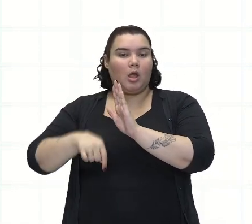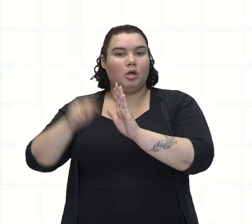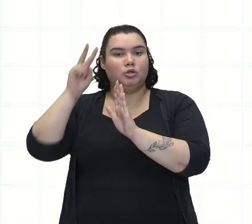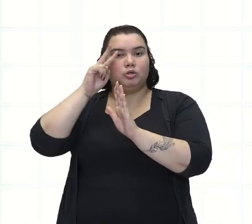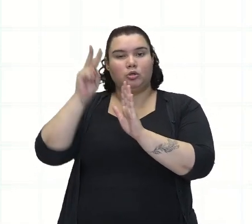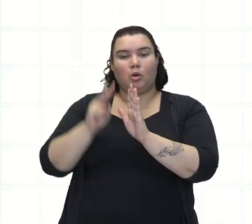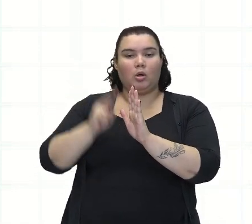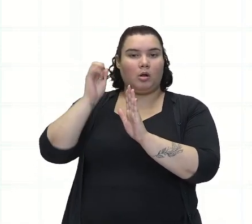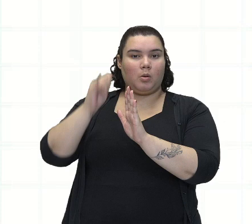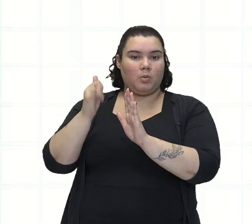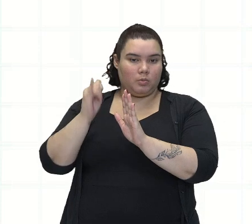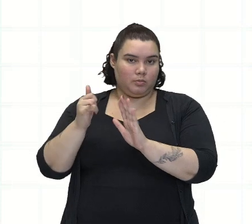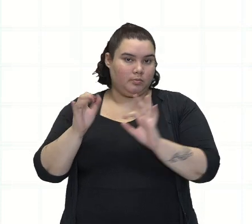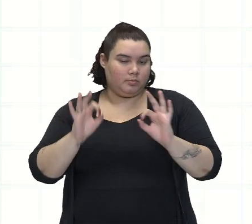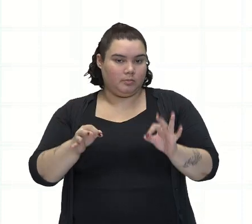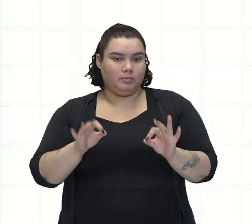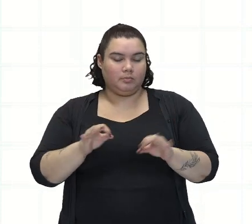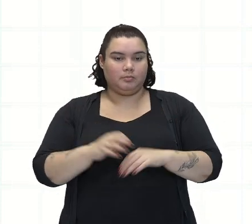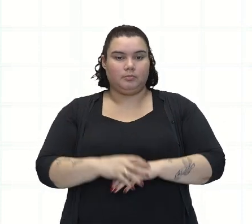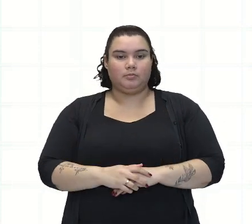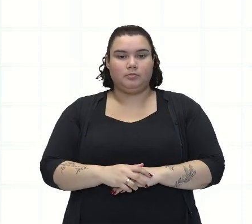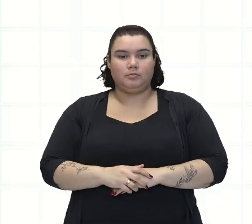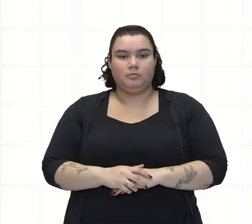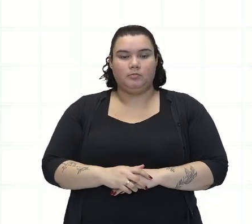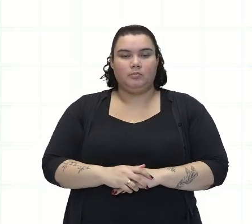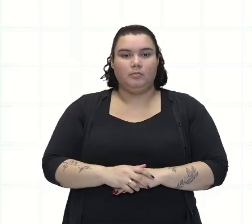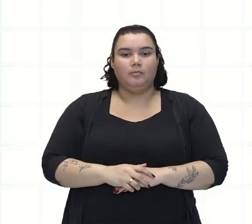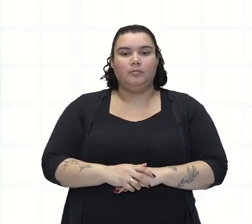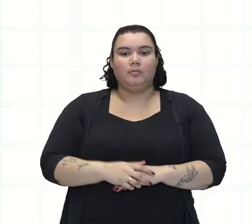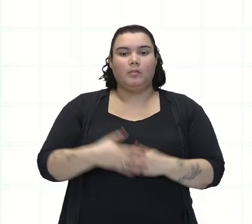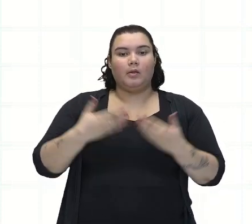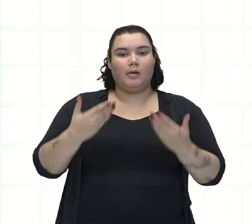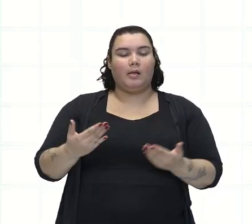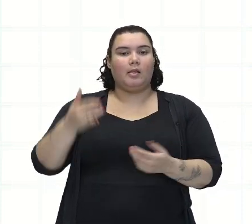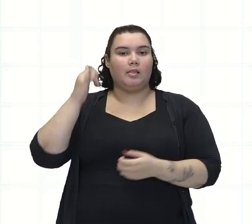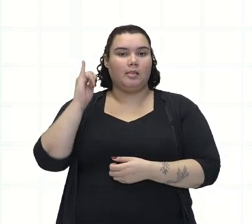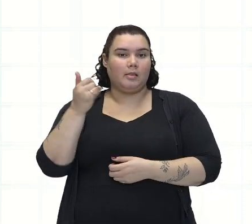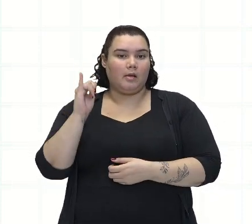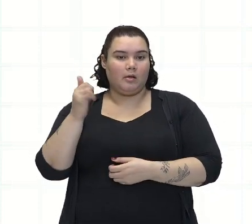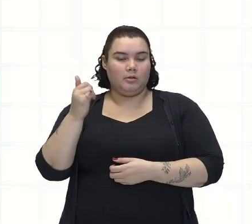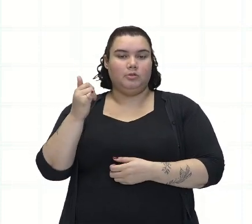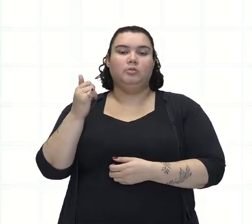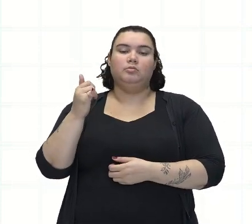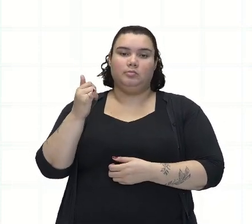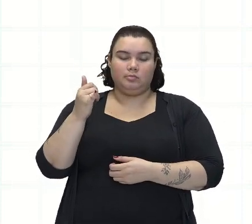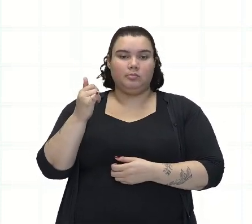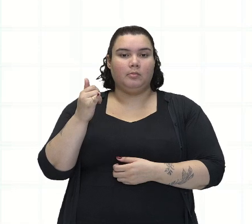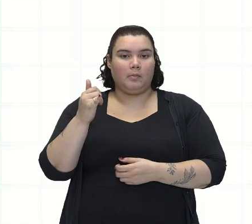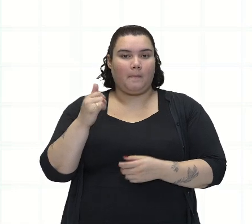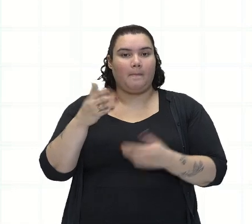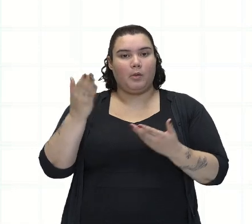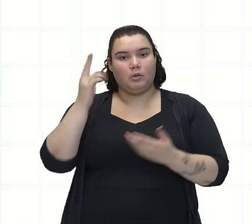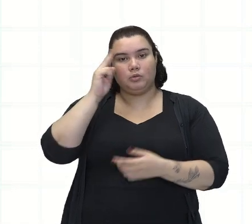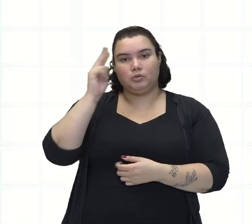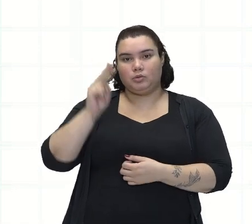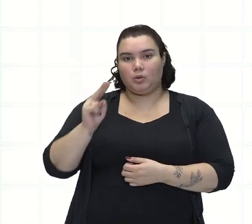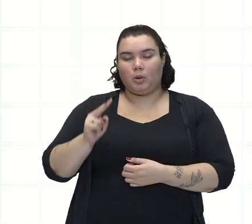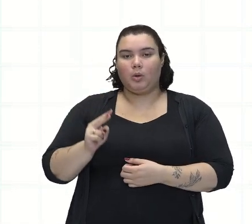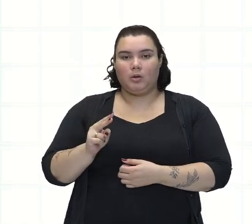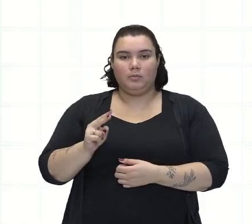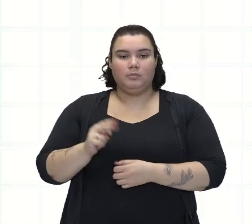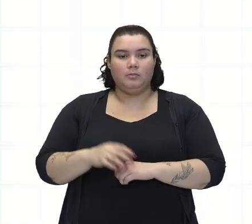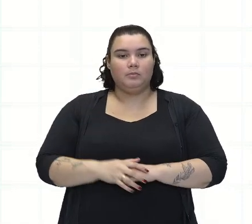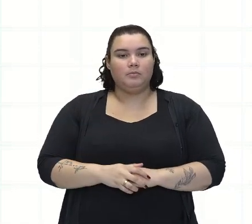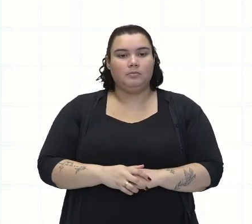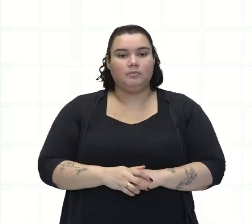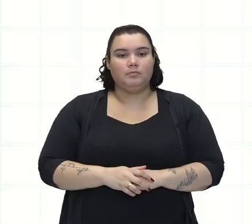conto, certo? Foi uma narrativa. Então, a tipologia textual é uma narração, mas o gênero é um